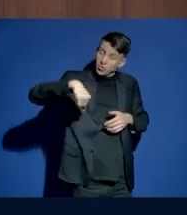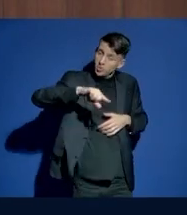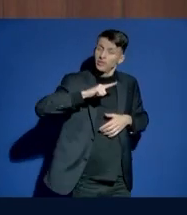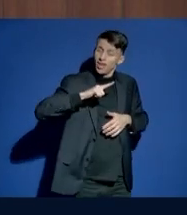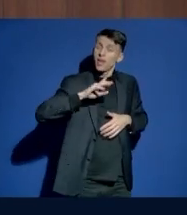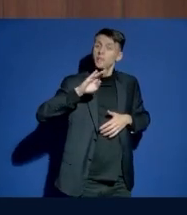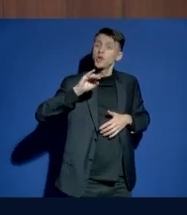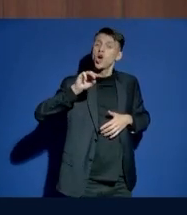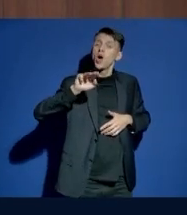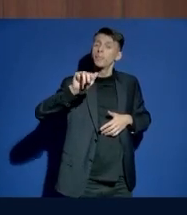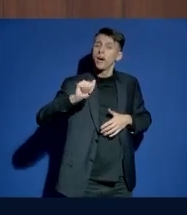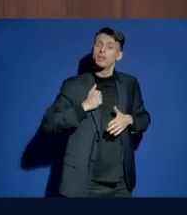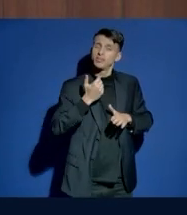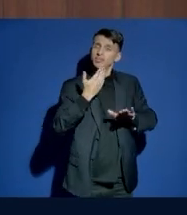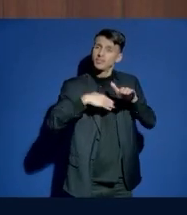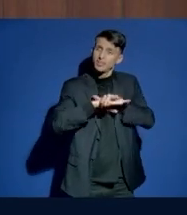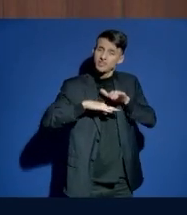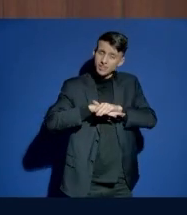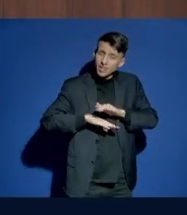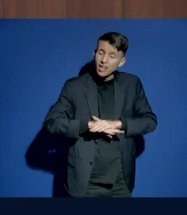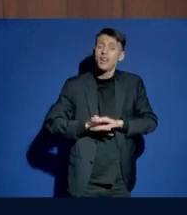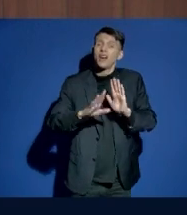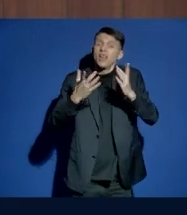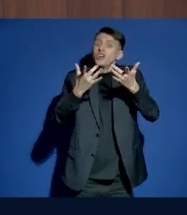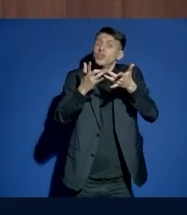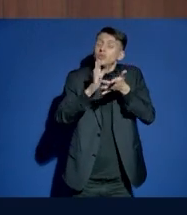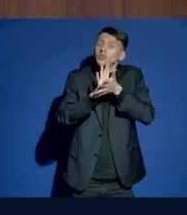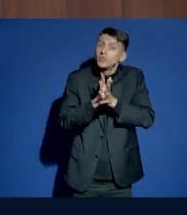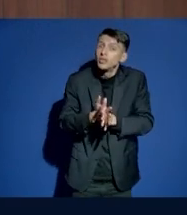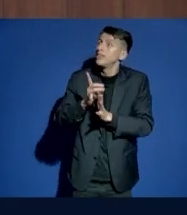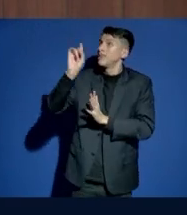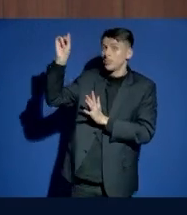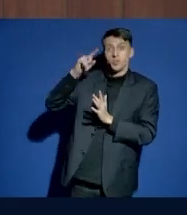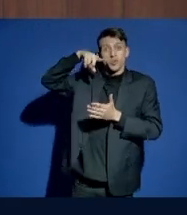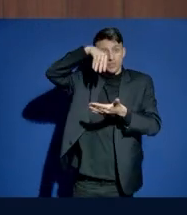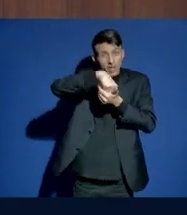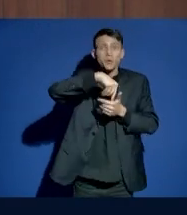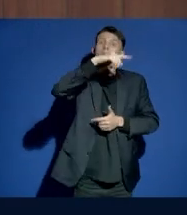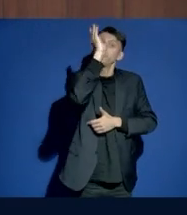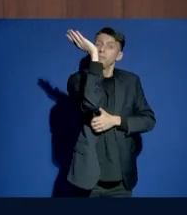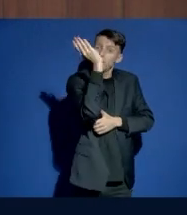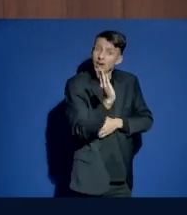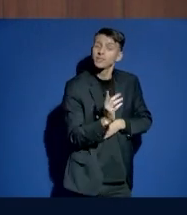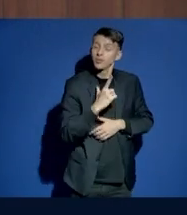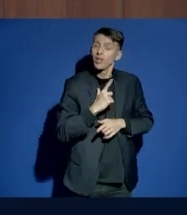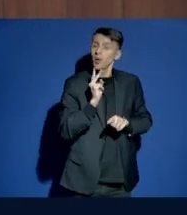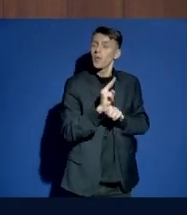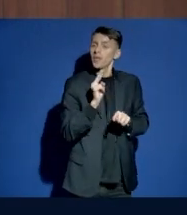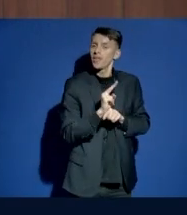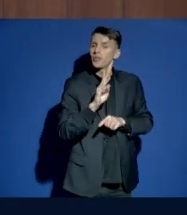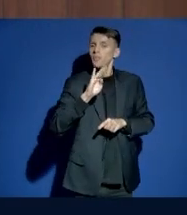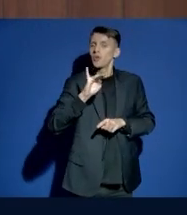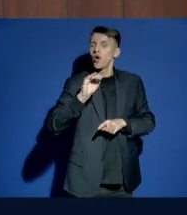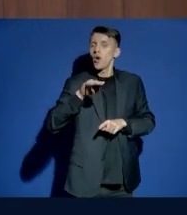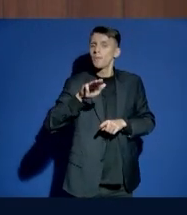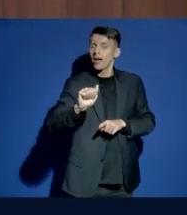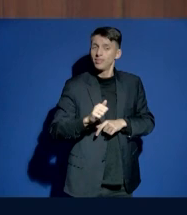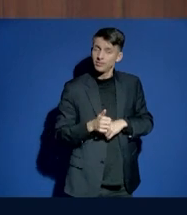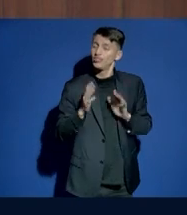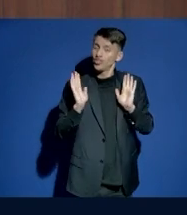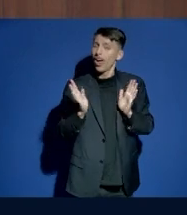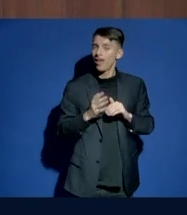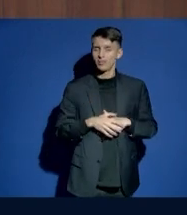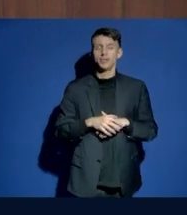preservados Vocês acabaram com todos eles nós temos todos os biomas no país preservado aquilo que foi